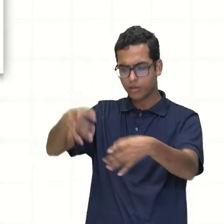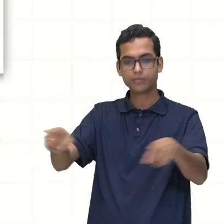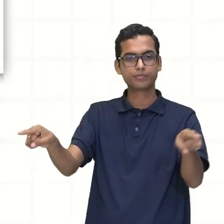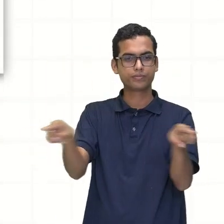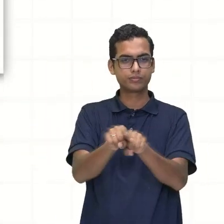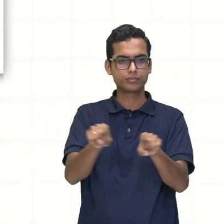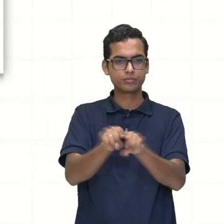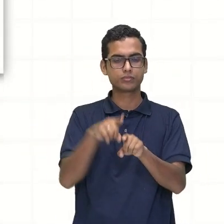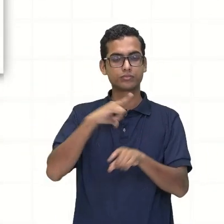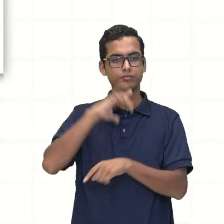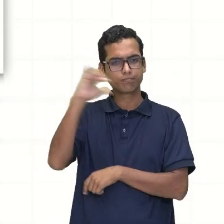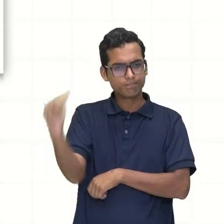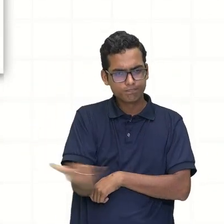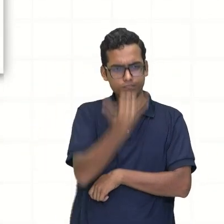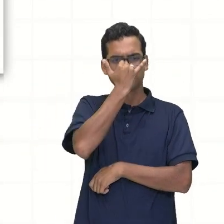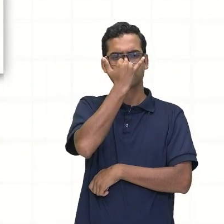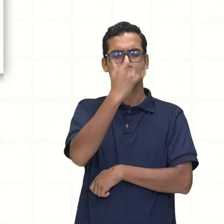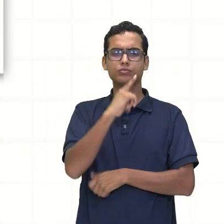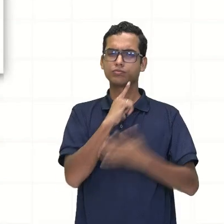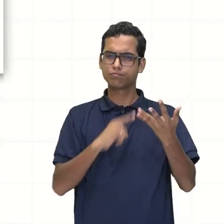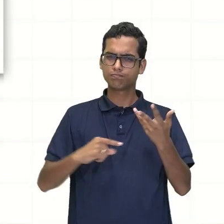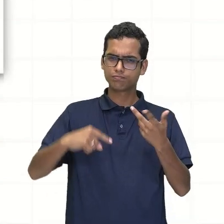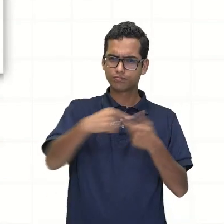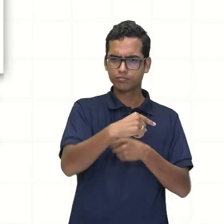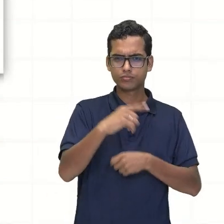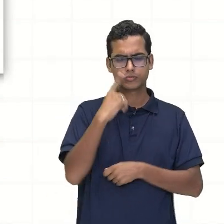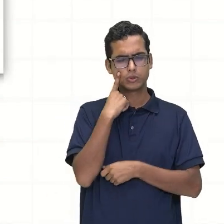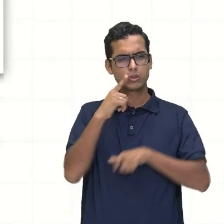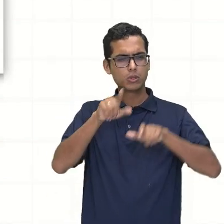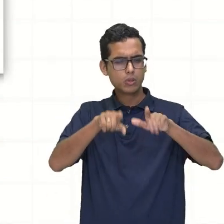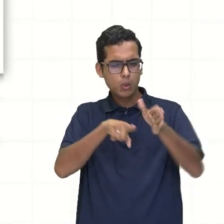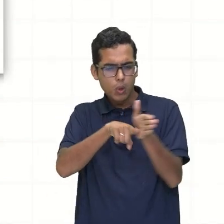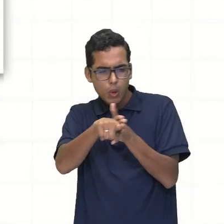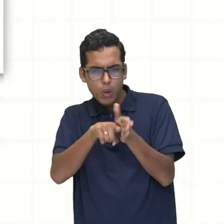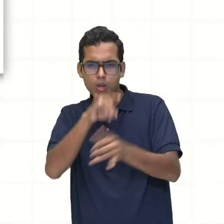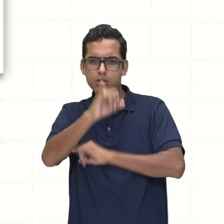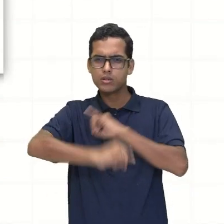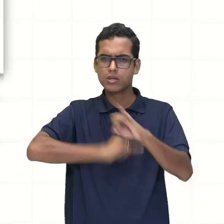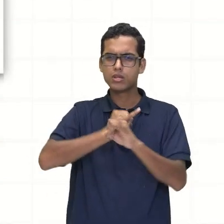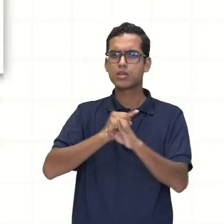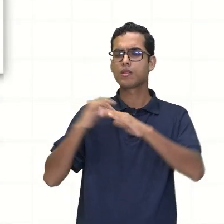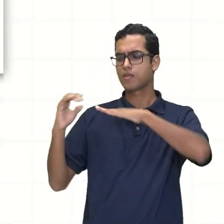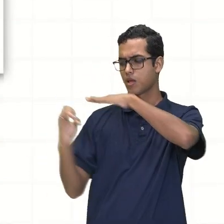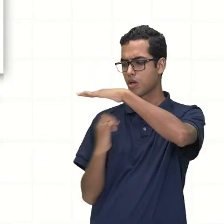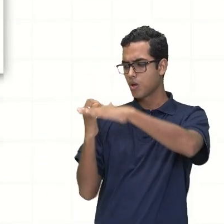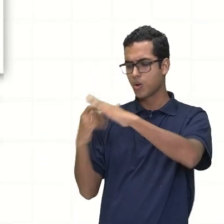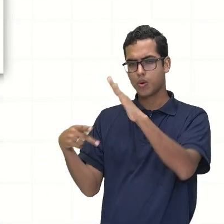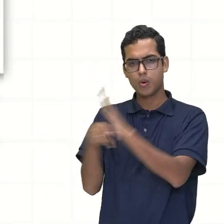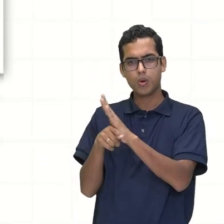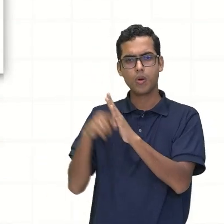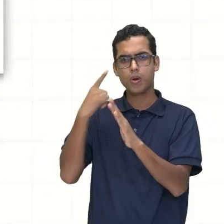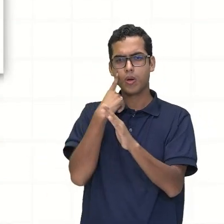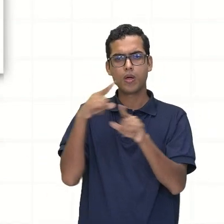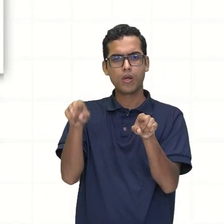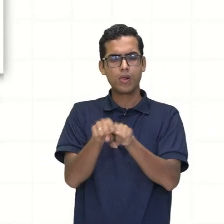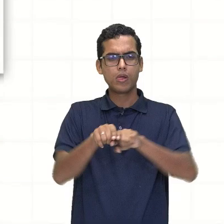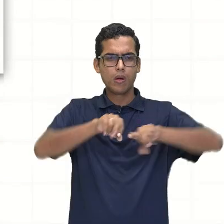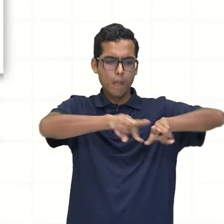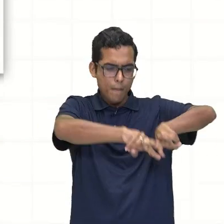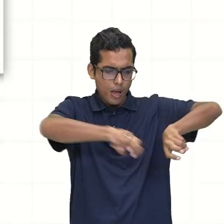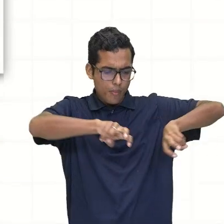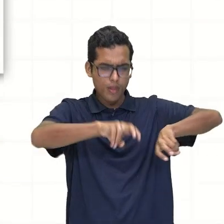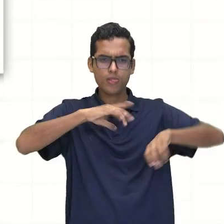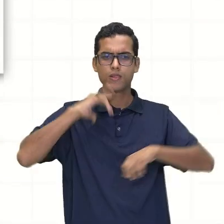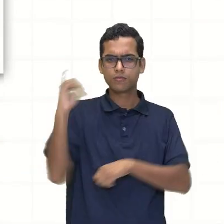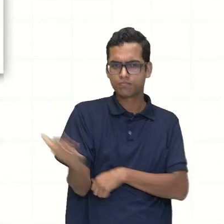for pesquisar aí na internet, jogar acidente com essas mineradoras, a gente tem acidentes acontecendo aí